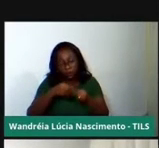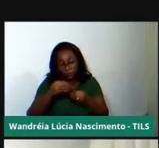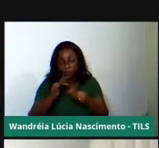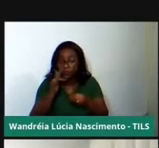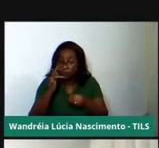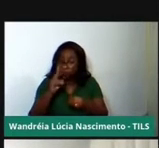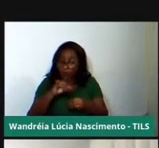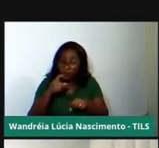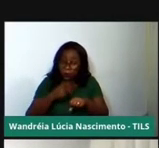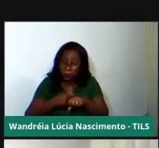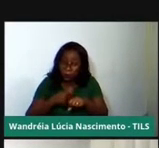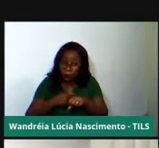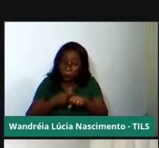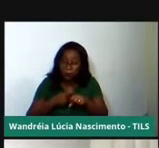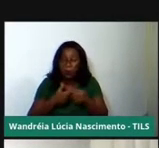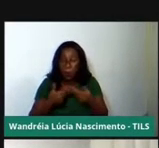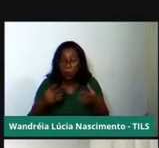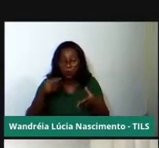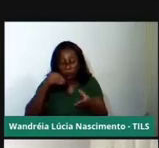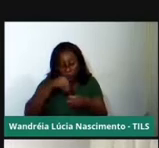deposição de matriz extracelular.